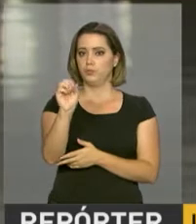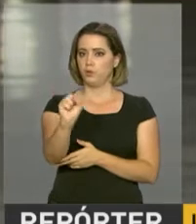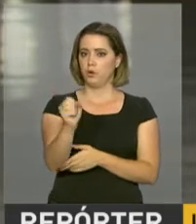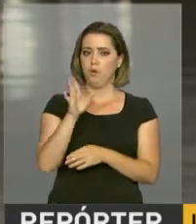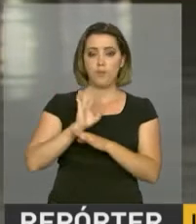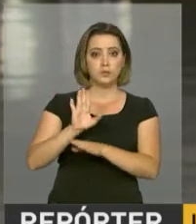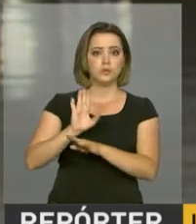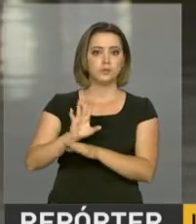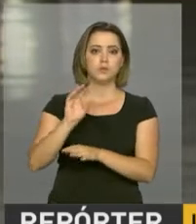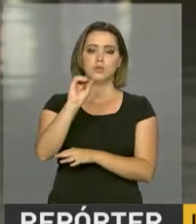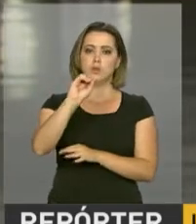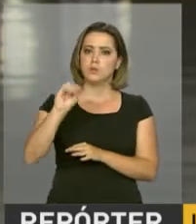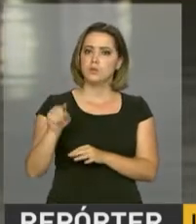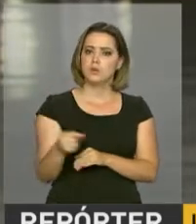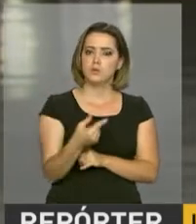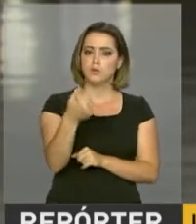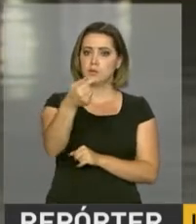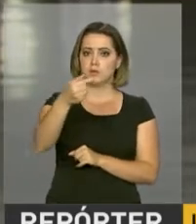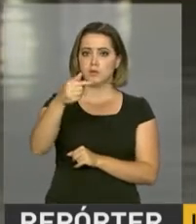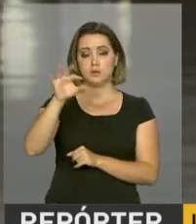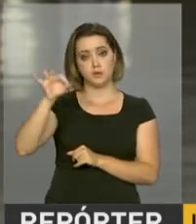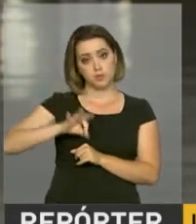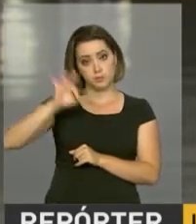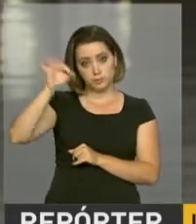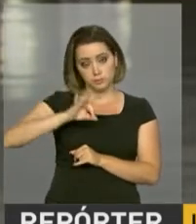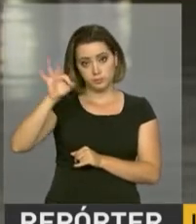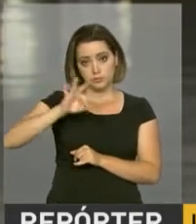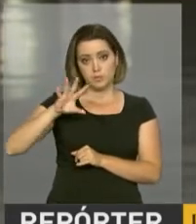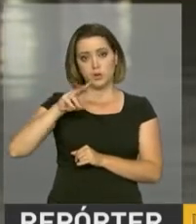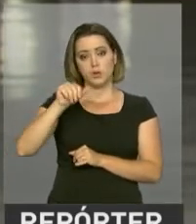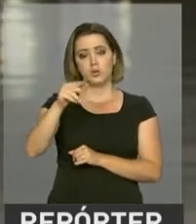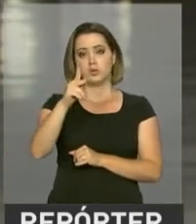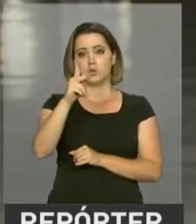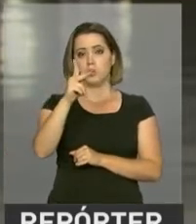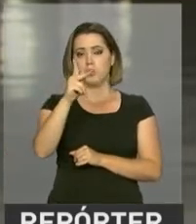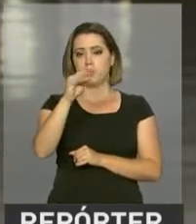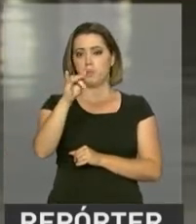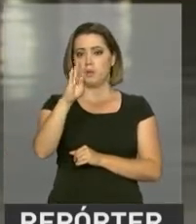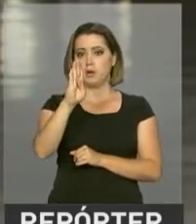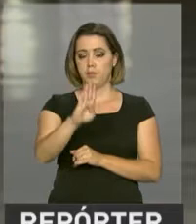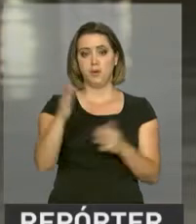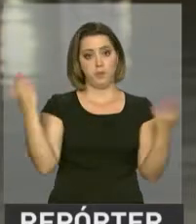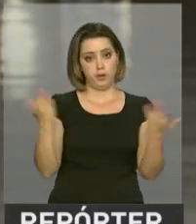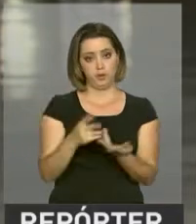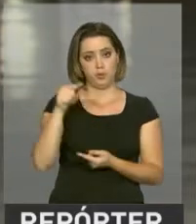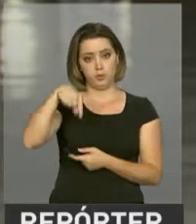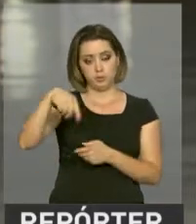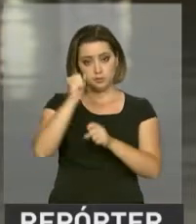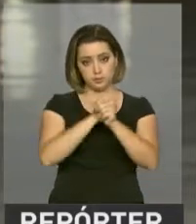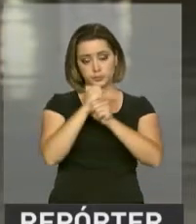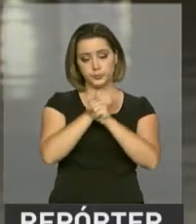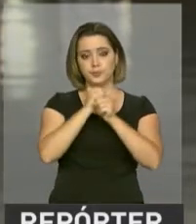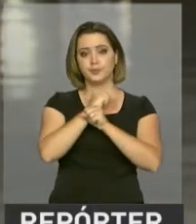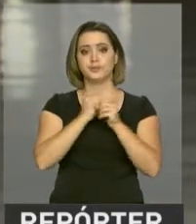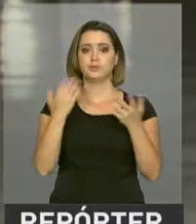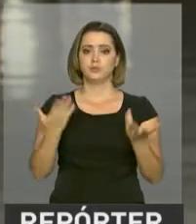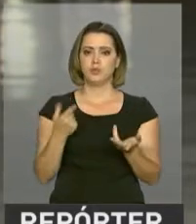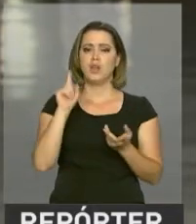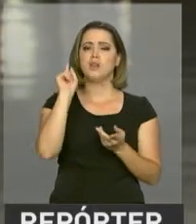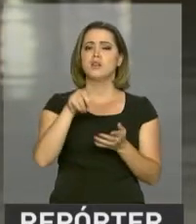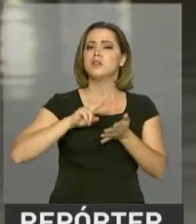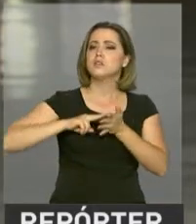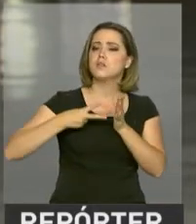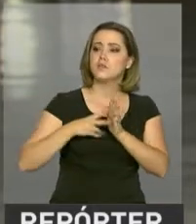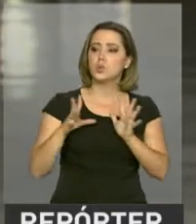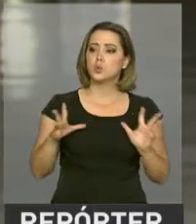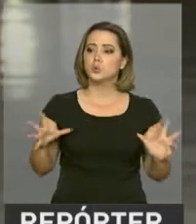cerca de 0,7 ponto percentual sobre o produto interno bruto já agora em 2017 o pib é a soma de todos os